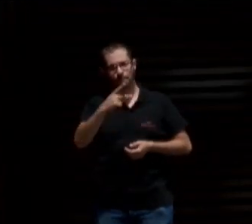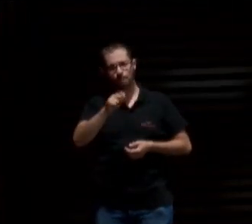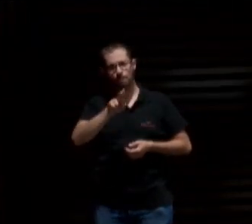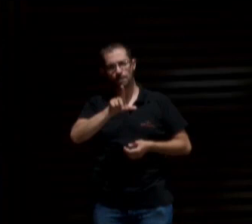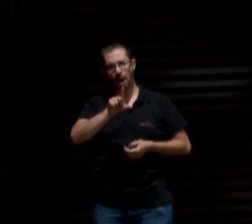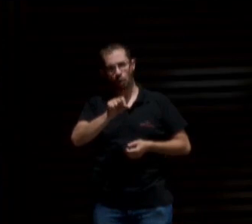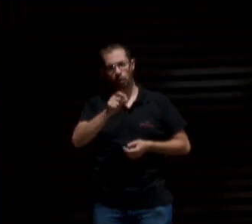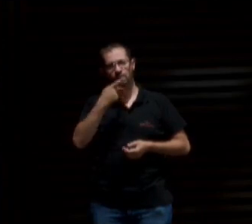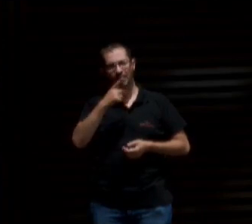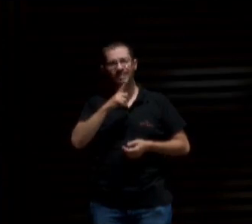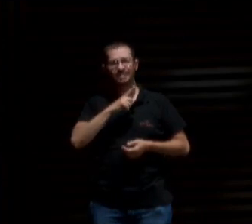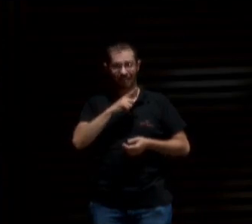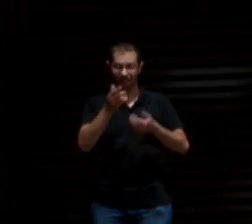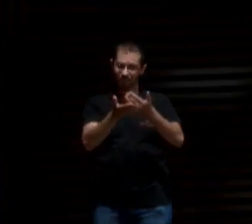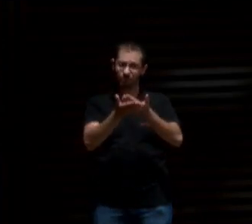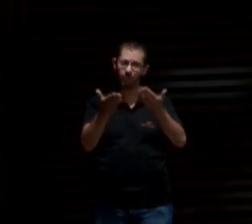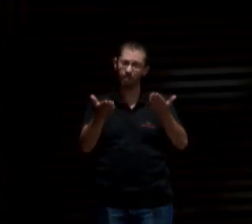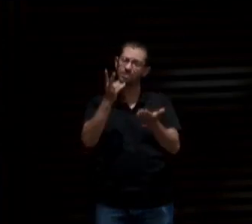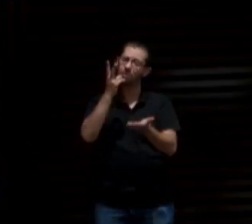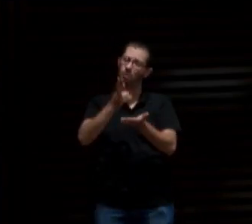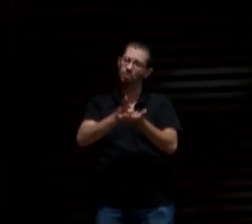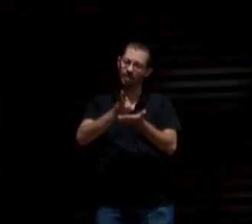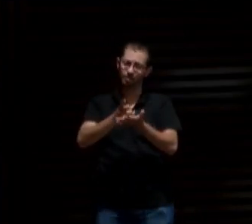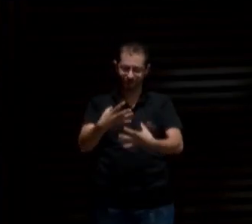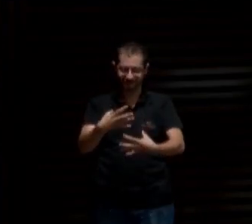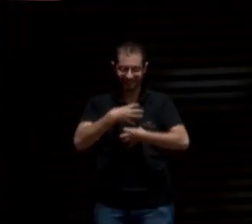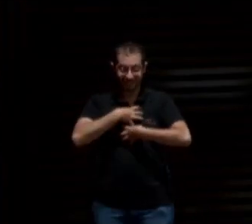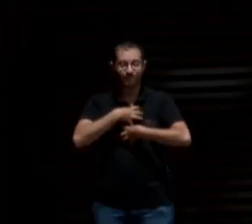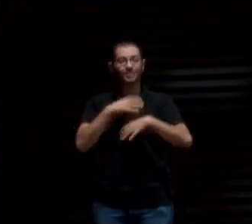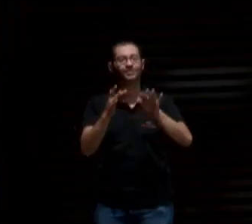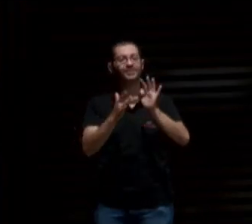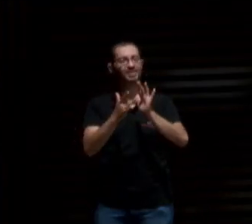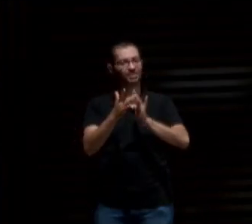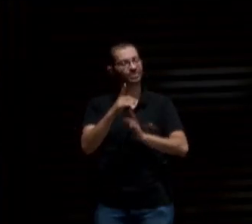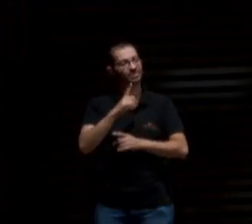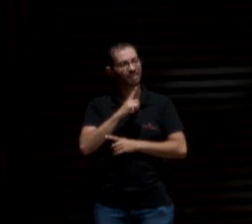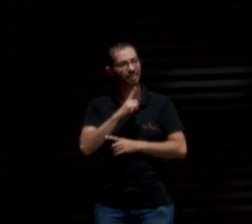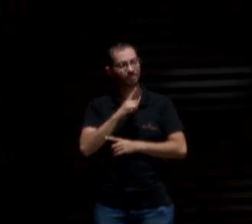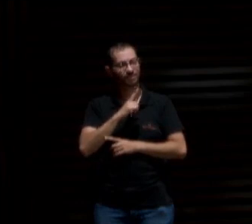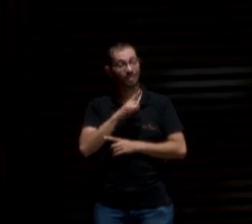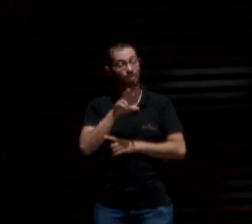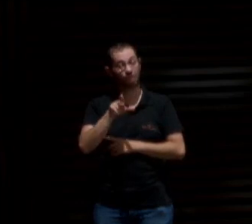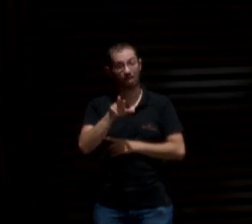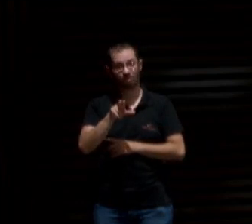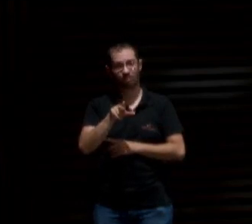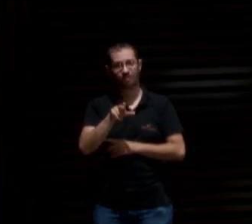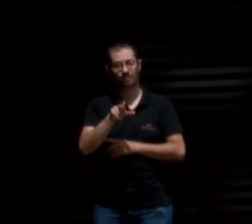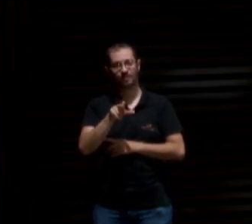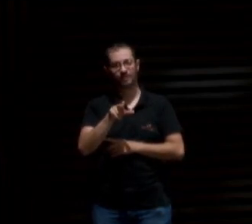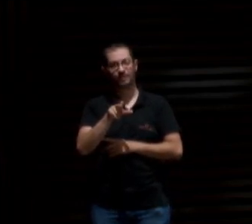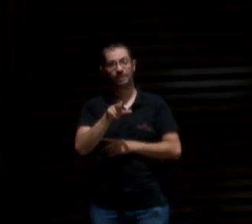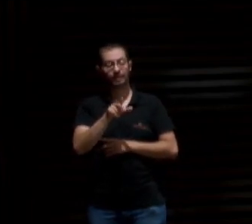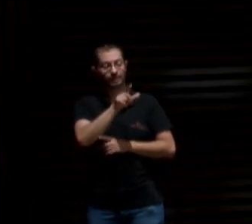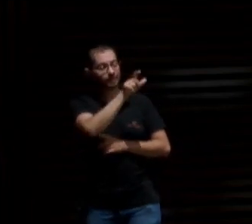igreja, o mesmo sentimento que houve também em Cristo Jesus. E que sentimento foi esse? Ele, subsistindo em forma de